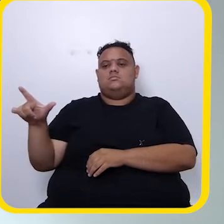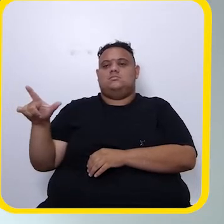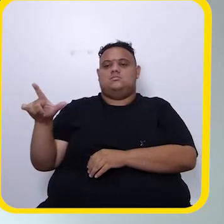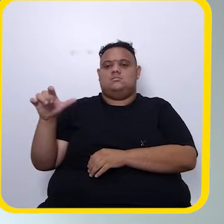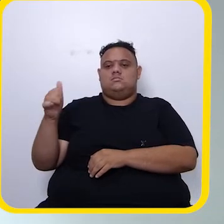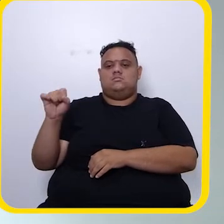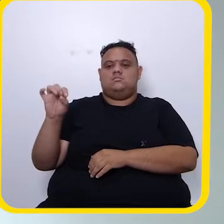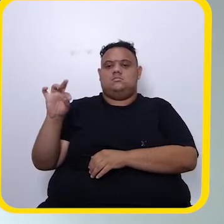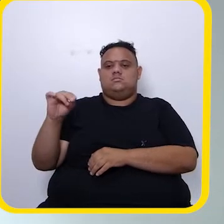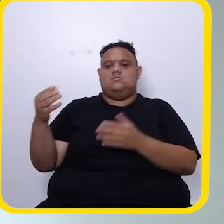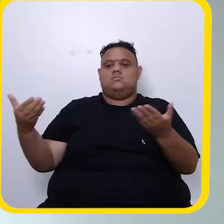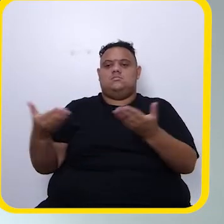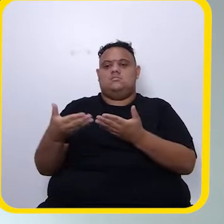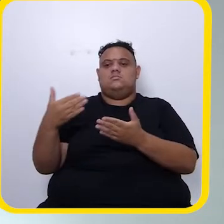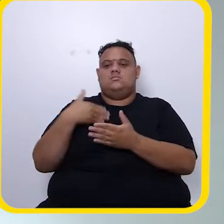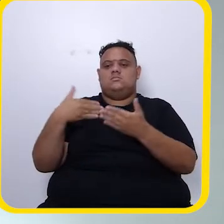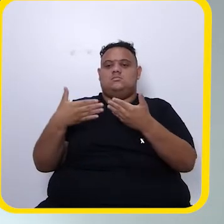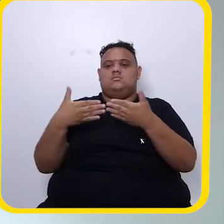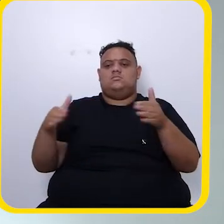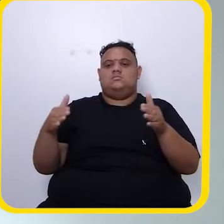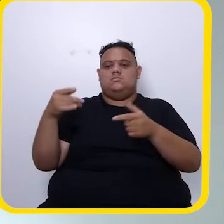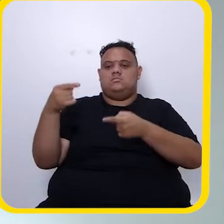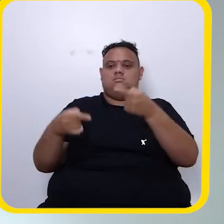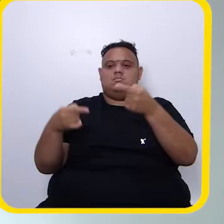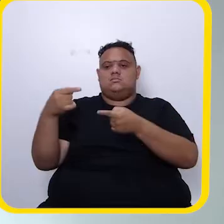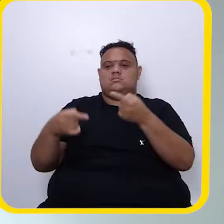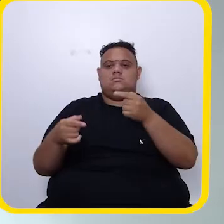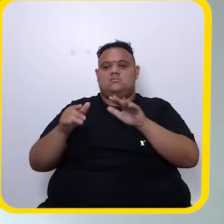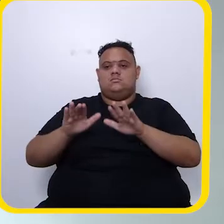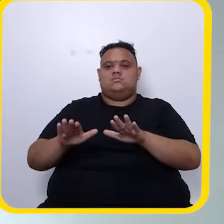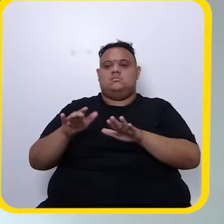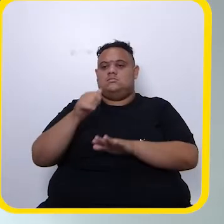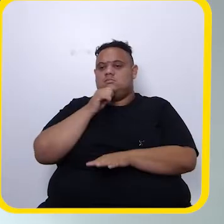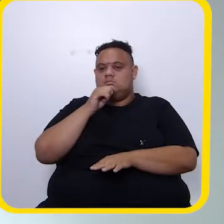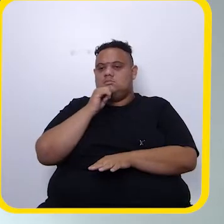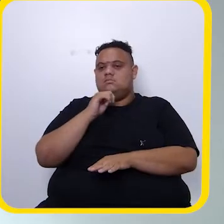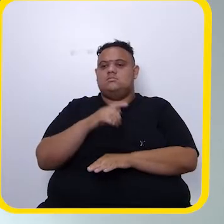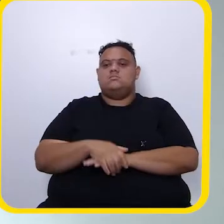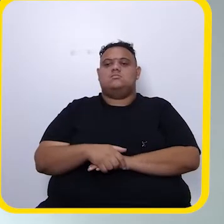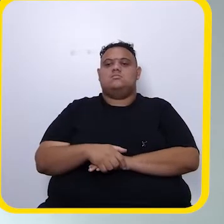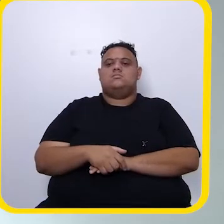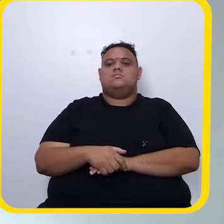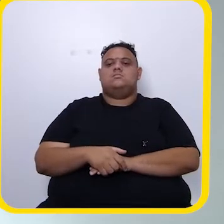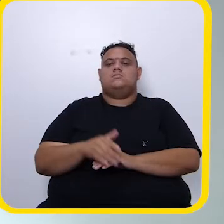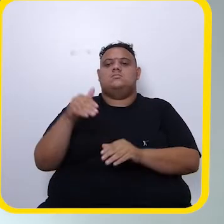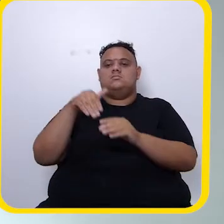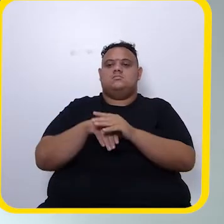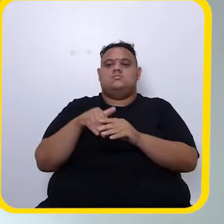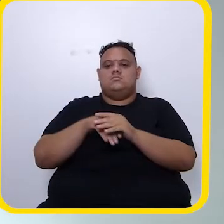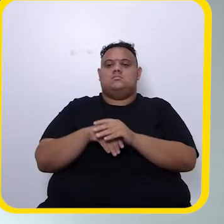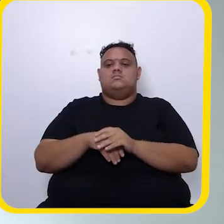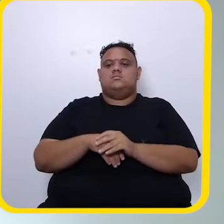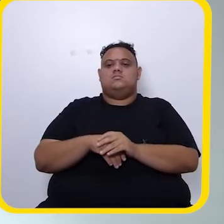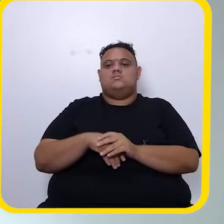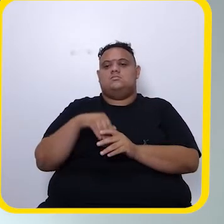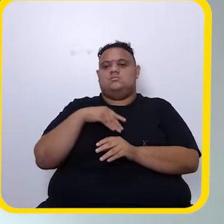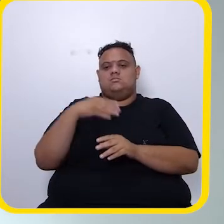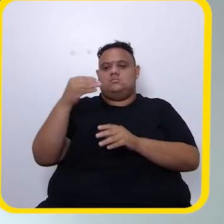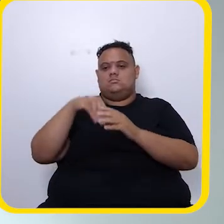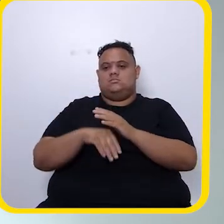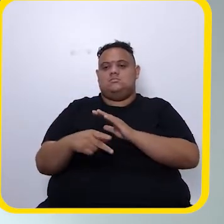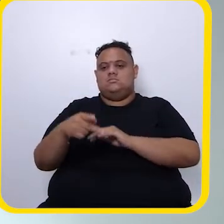Hoje o país está começando a se abrir politicamente, mas ainda, né, com a votação